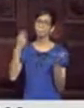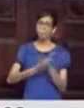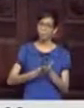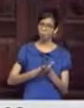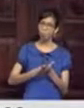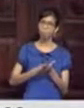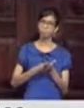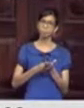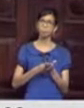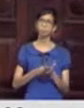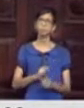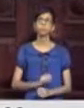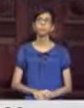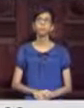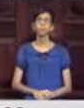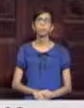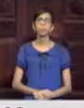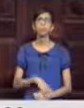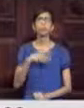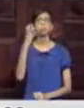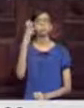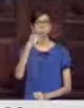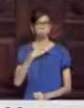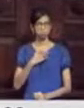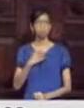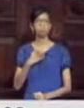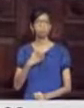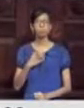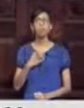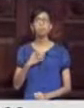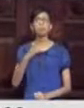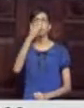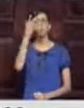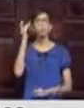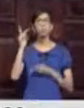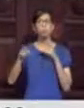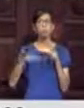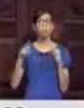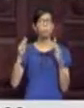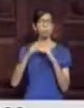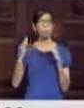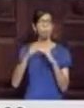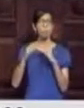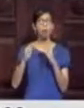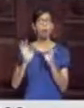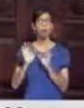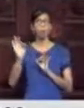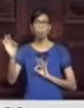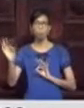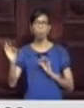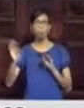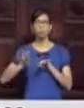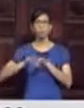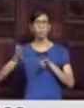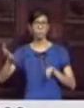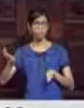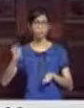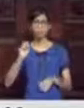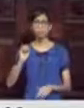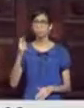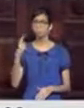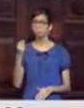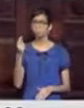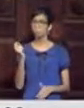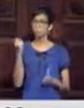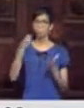passagem. Isso é grave. São populações que vivem isoladas, que, se não tiverem subsídio para sair e